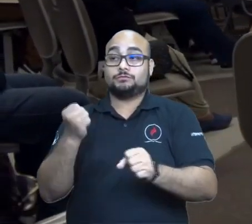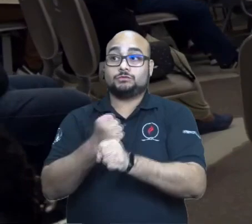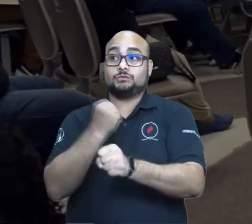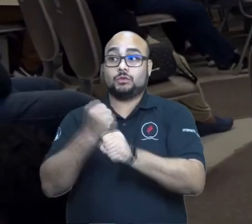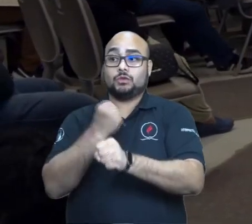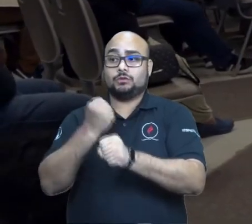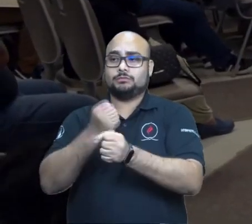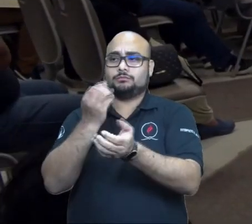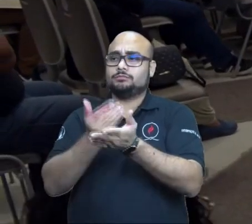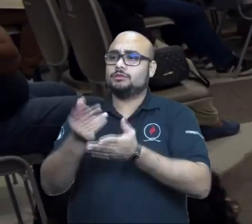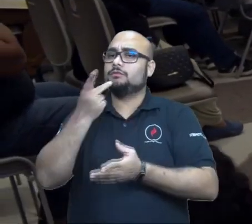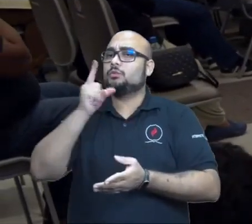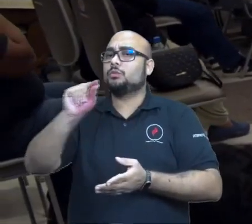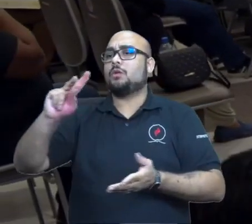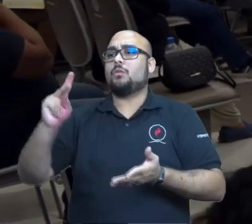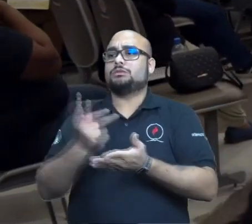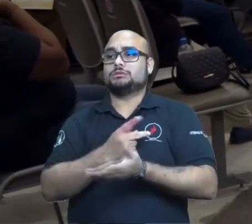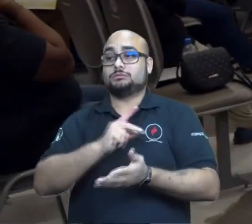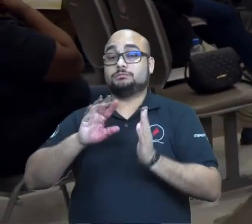desse jeito